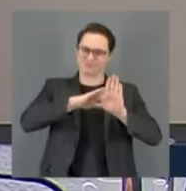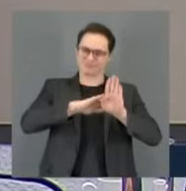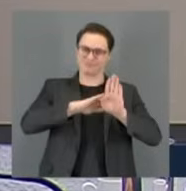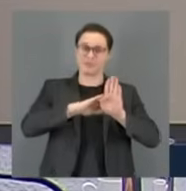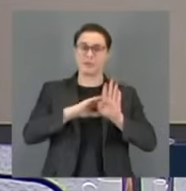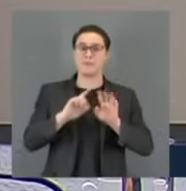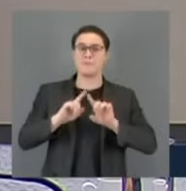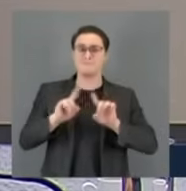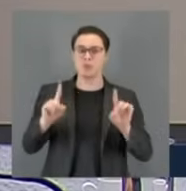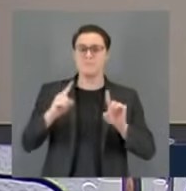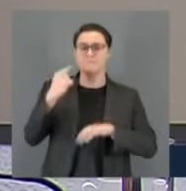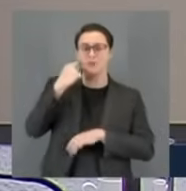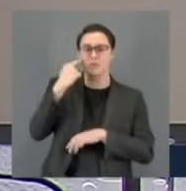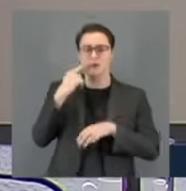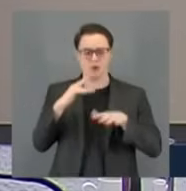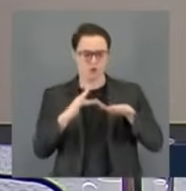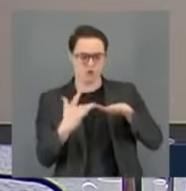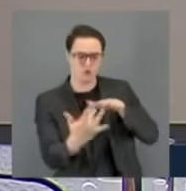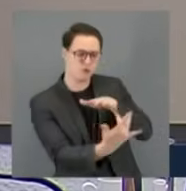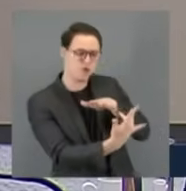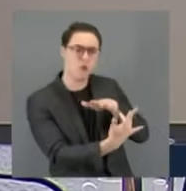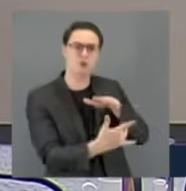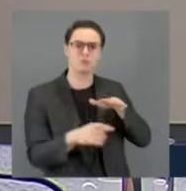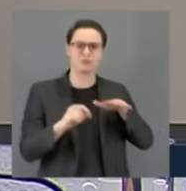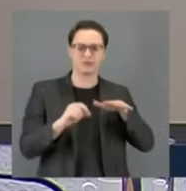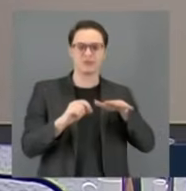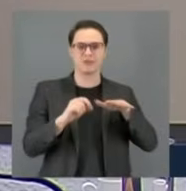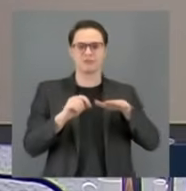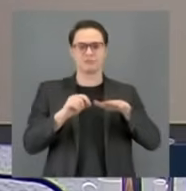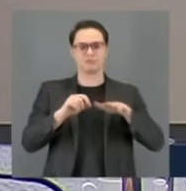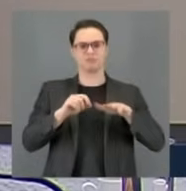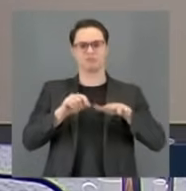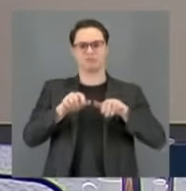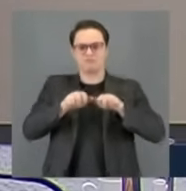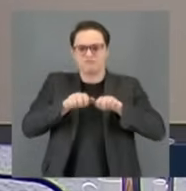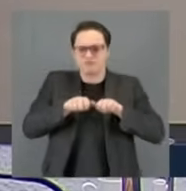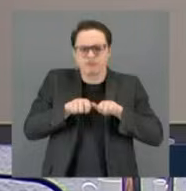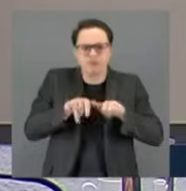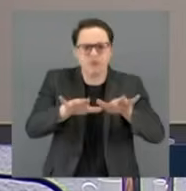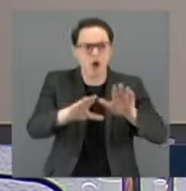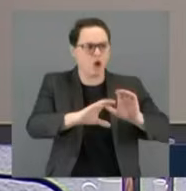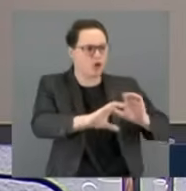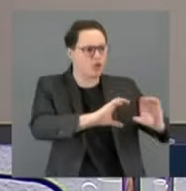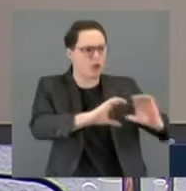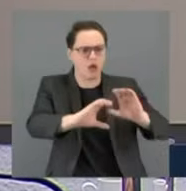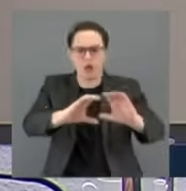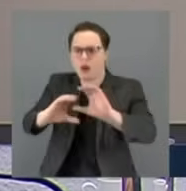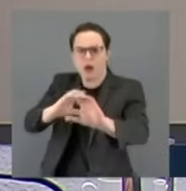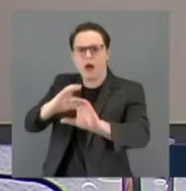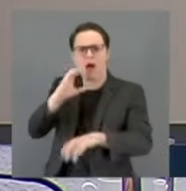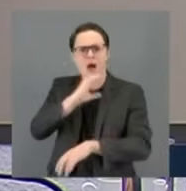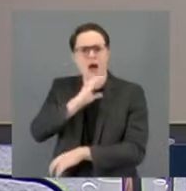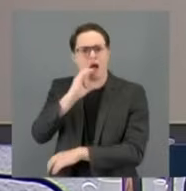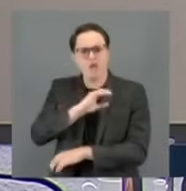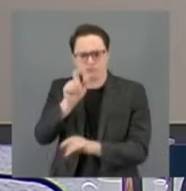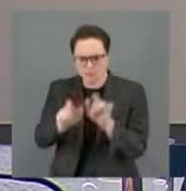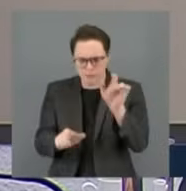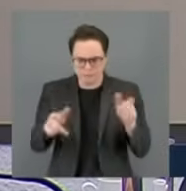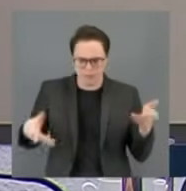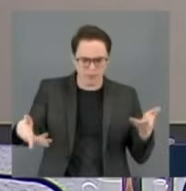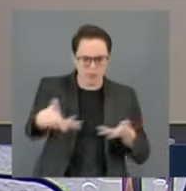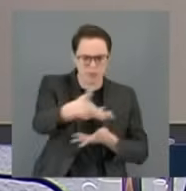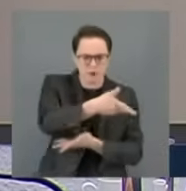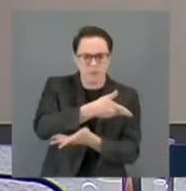redes sociais, que revolucionaram a comunicação entre as pessoas, são o palco